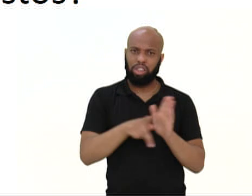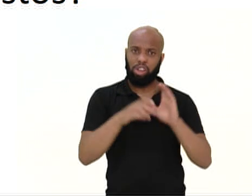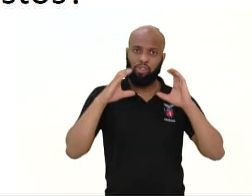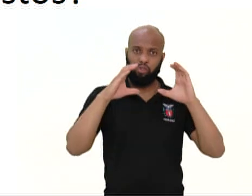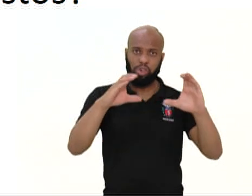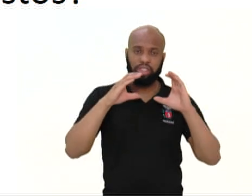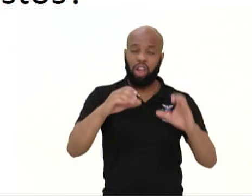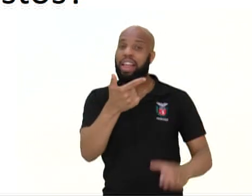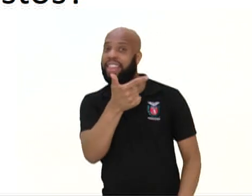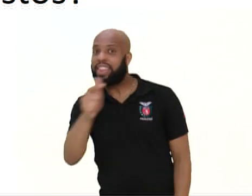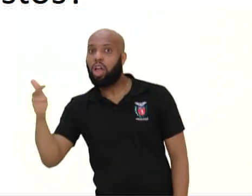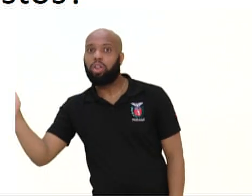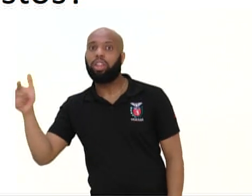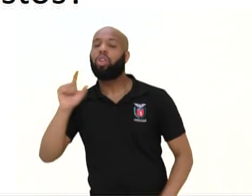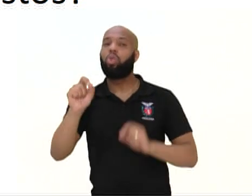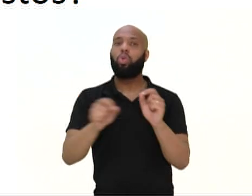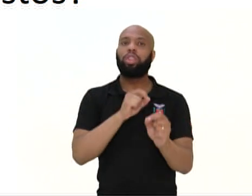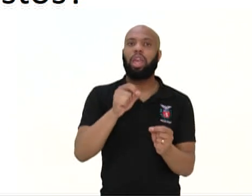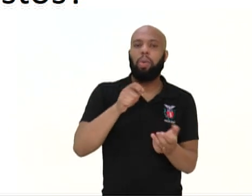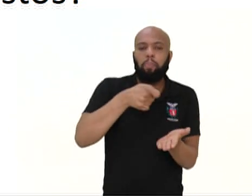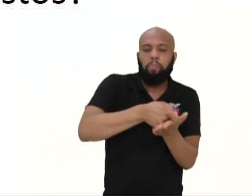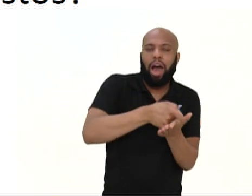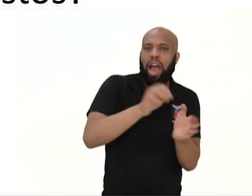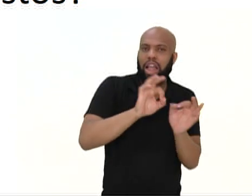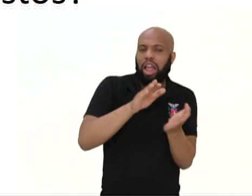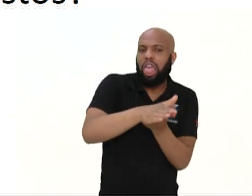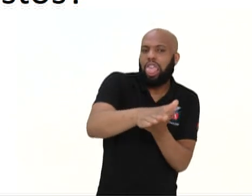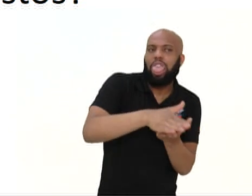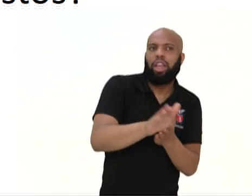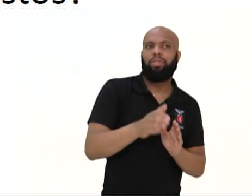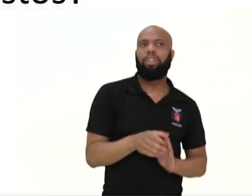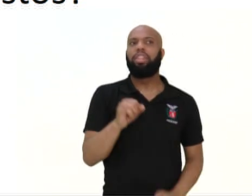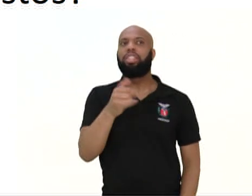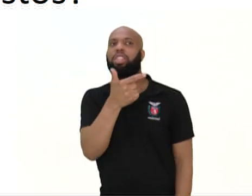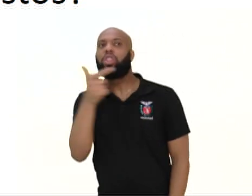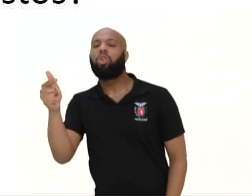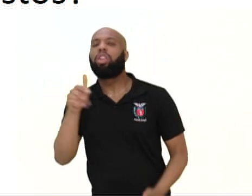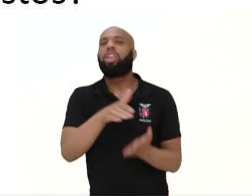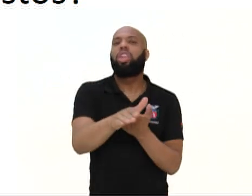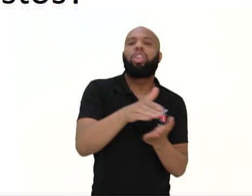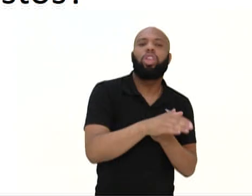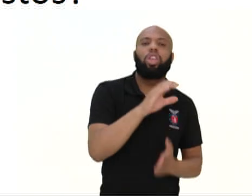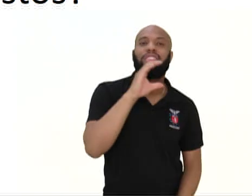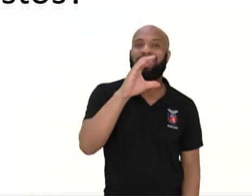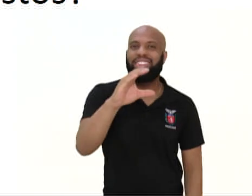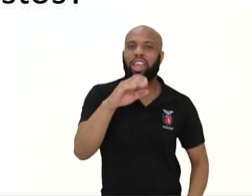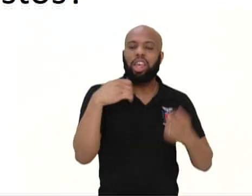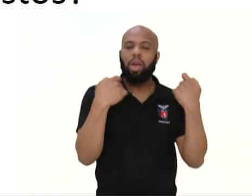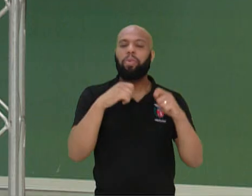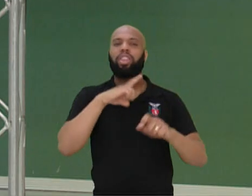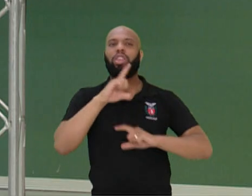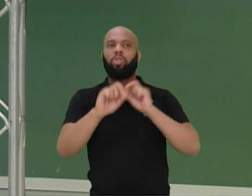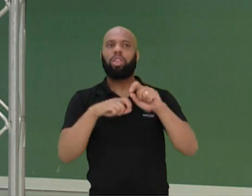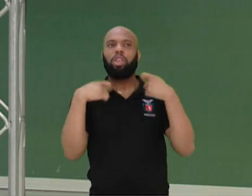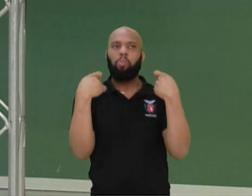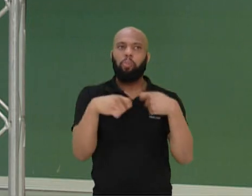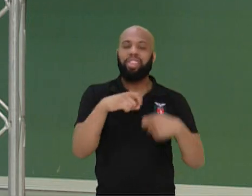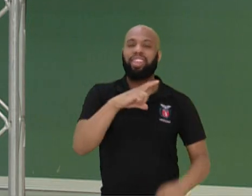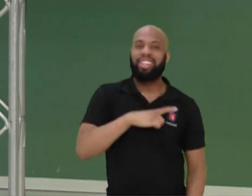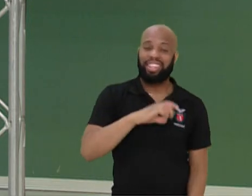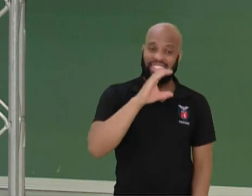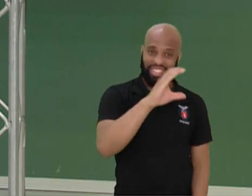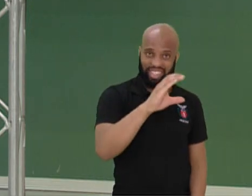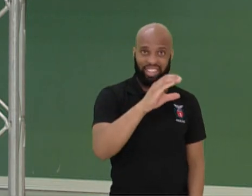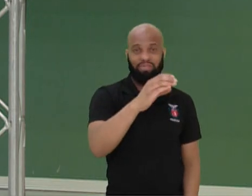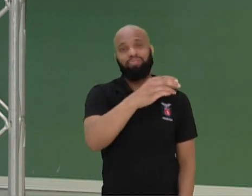função, não houvesse custos? Bom, para que não haja custo, o que nós temos que ter na minha função? Nós temos